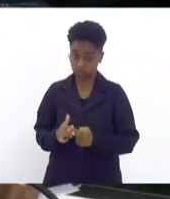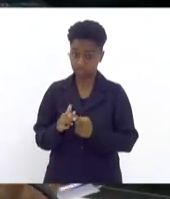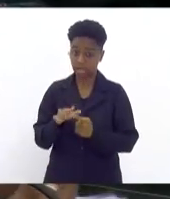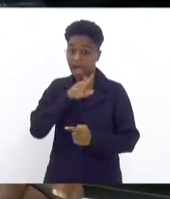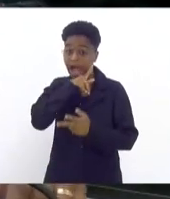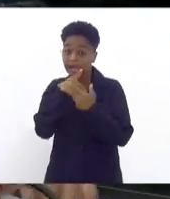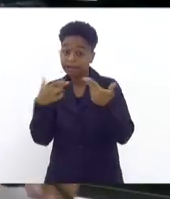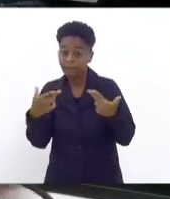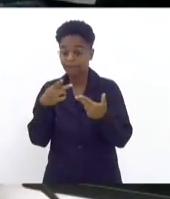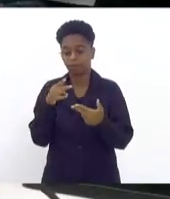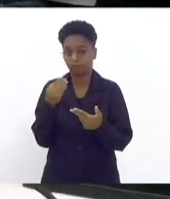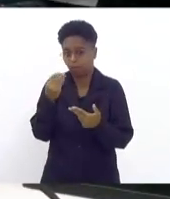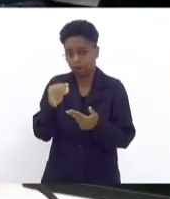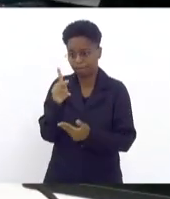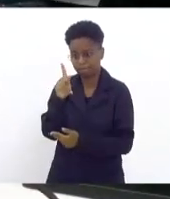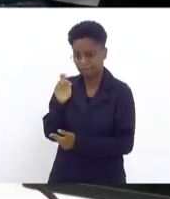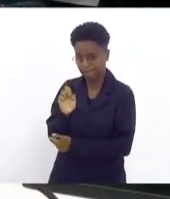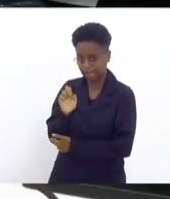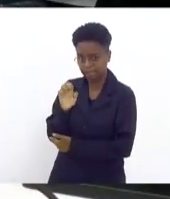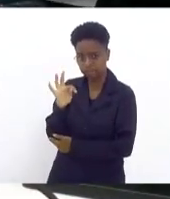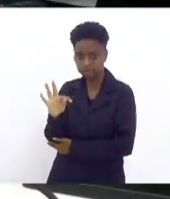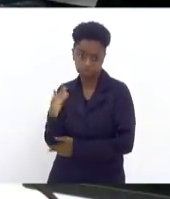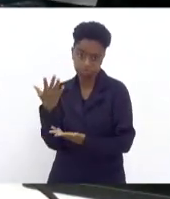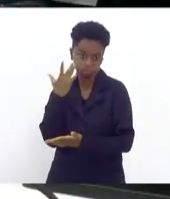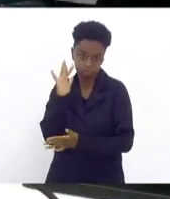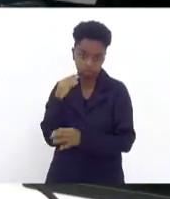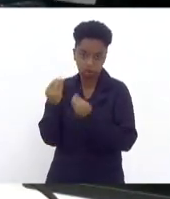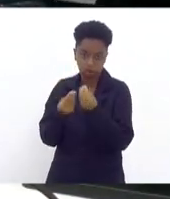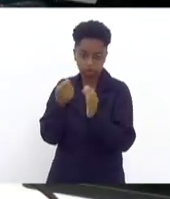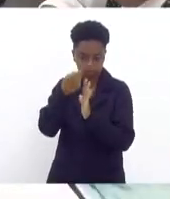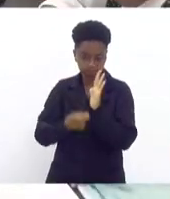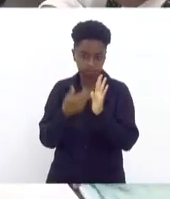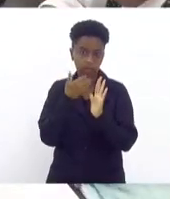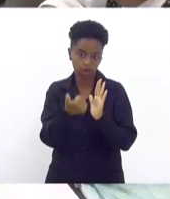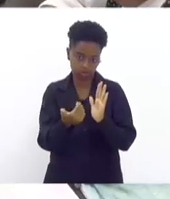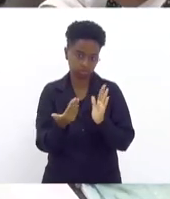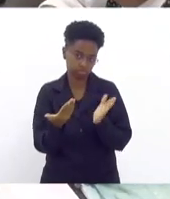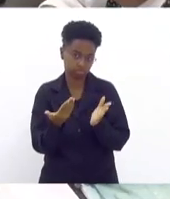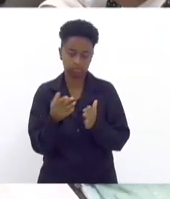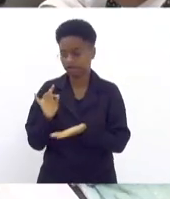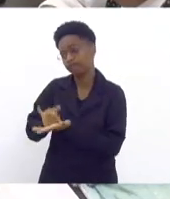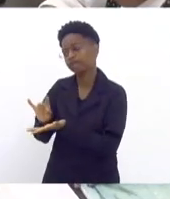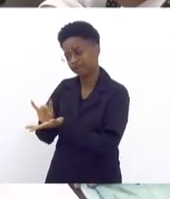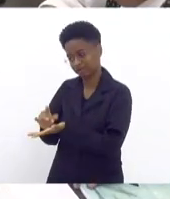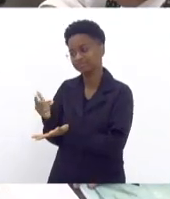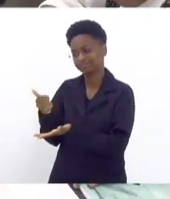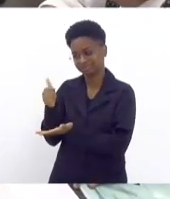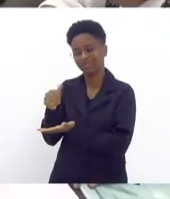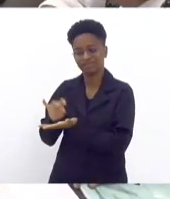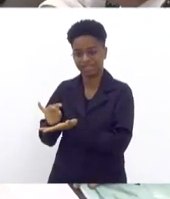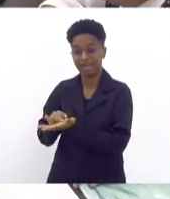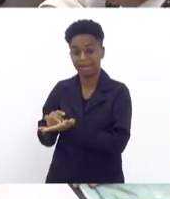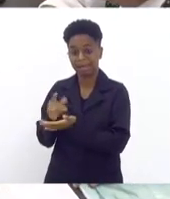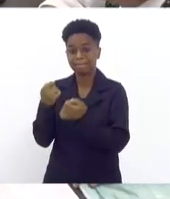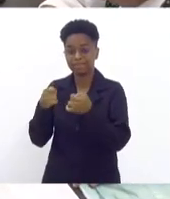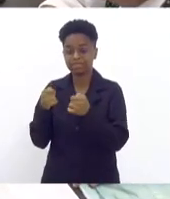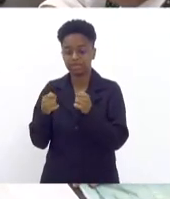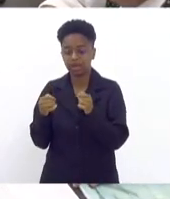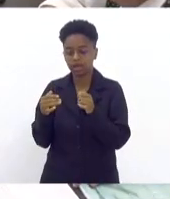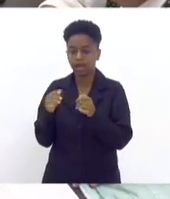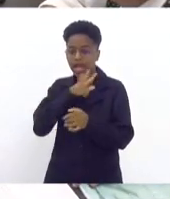pet, não sei de que forma que a gente melhora a redação. Verdade. Verdade. Pode ser pequeno porte, deputado